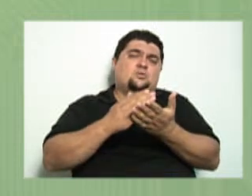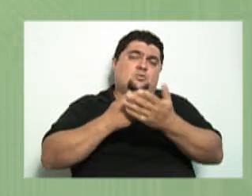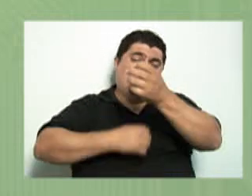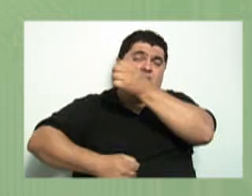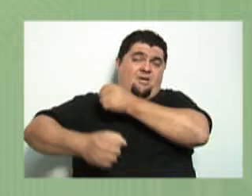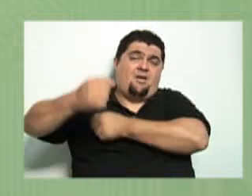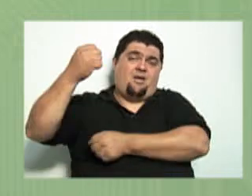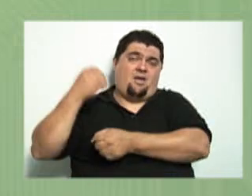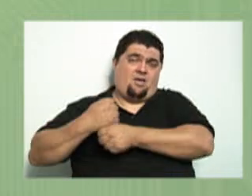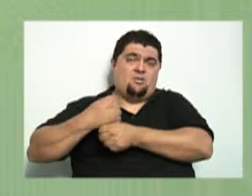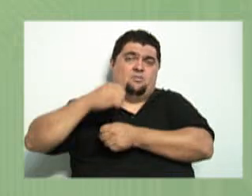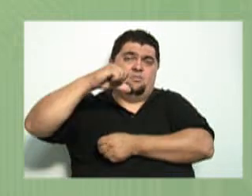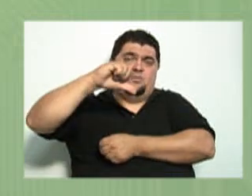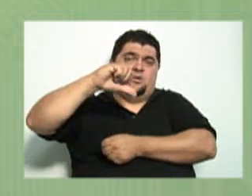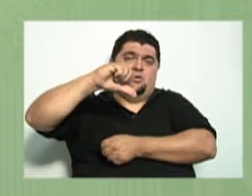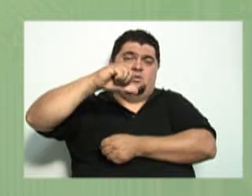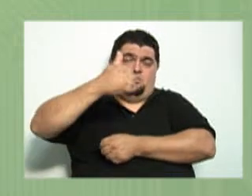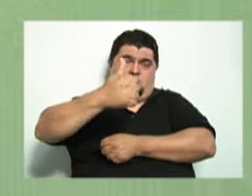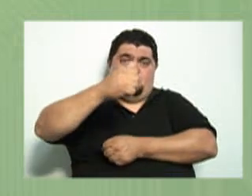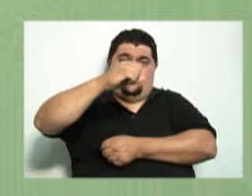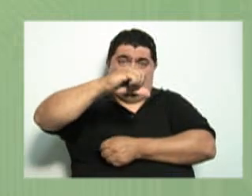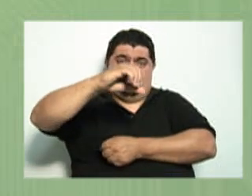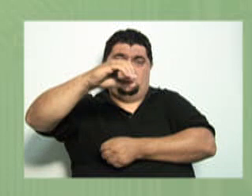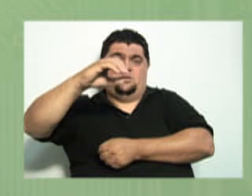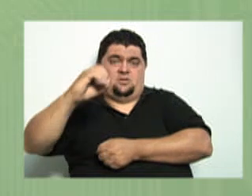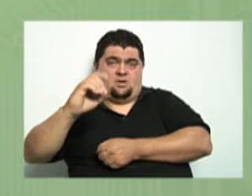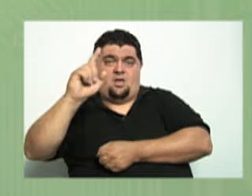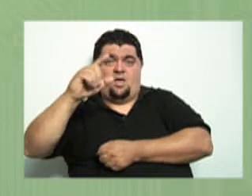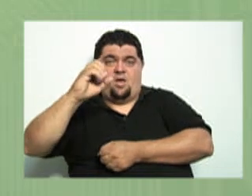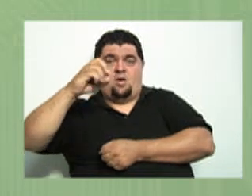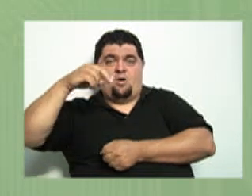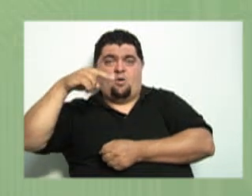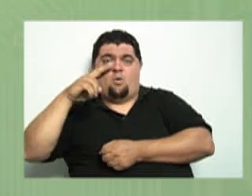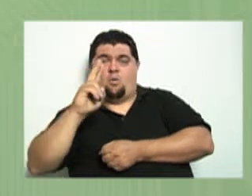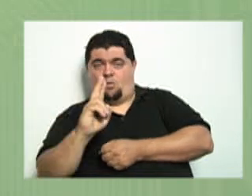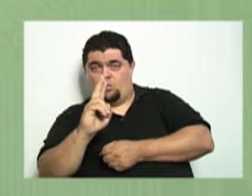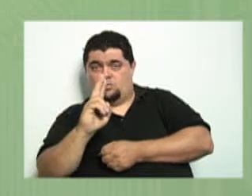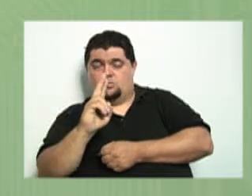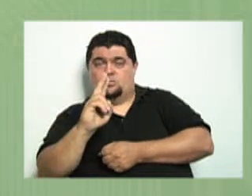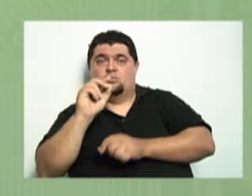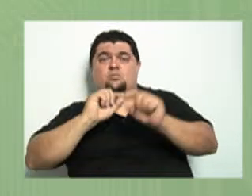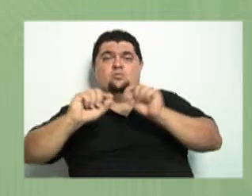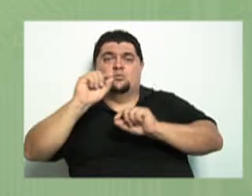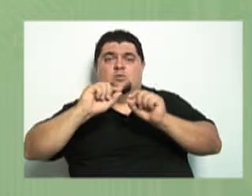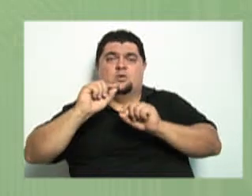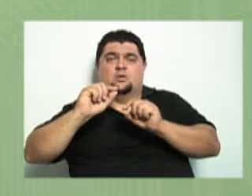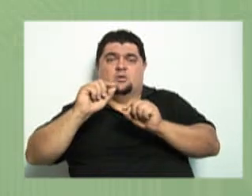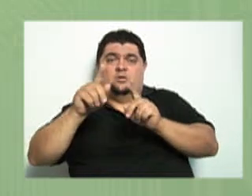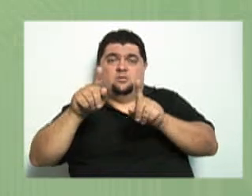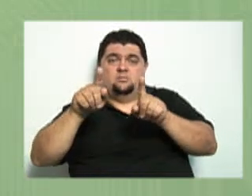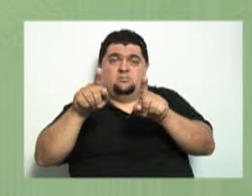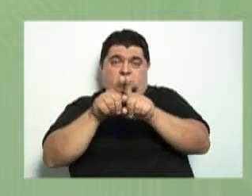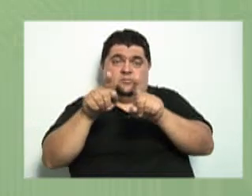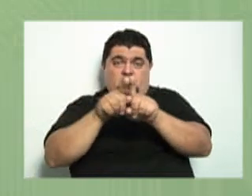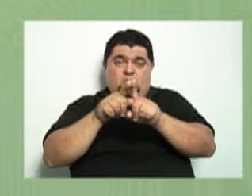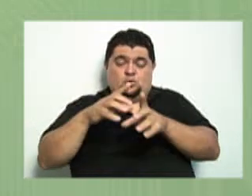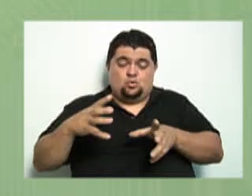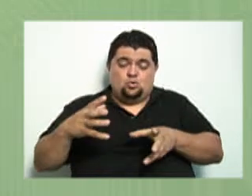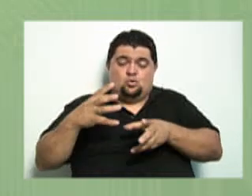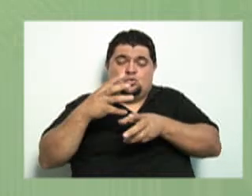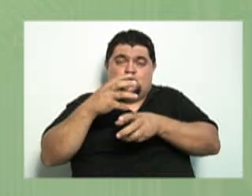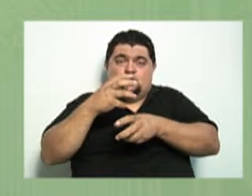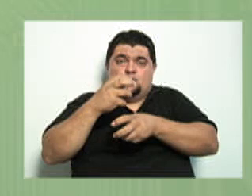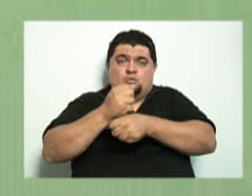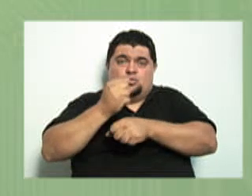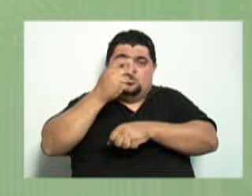1990, que é quando as Organizações das Nações Unidas, a ONU, através do Programa das Nações Unidas para